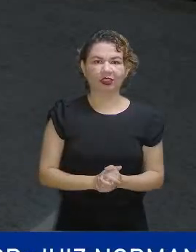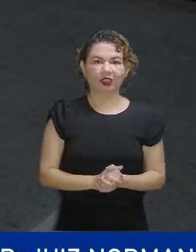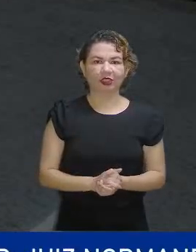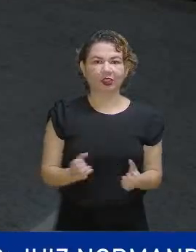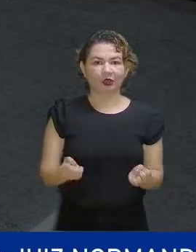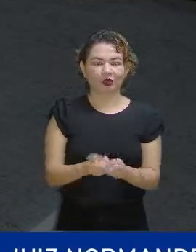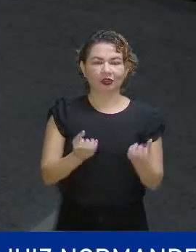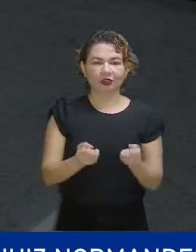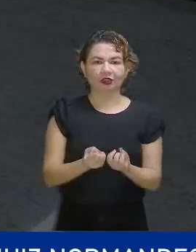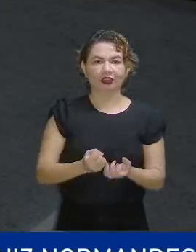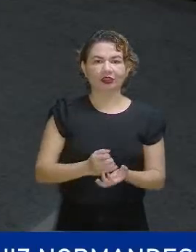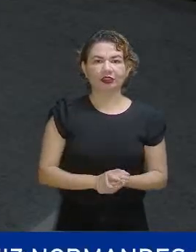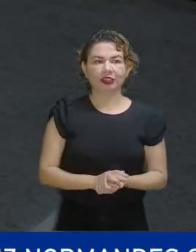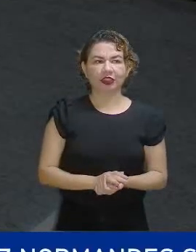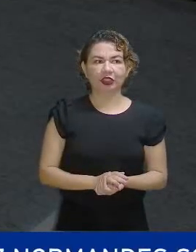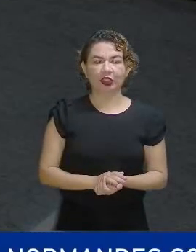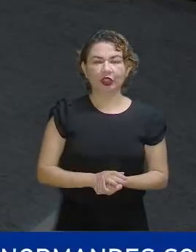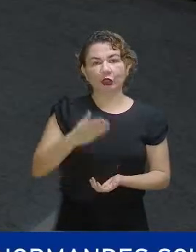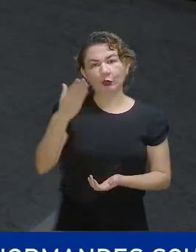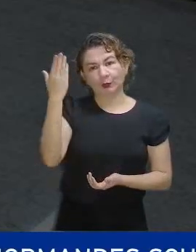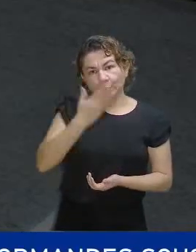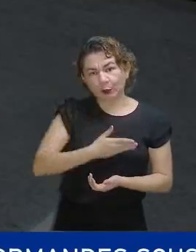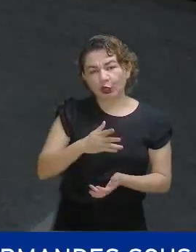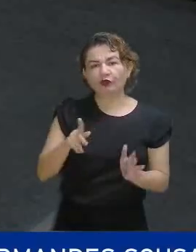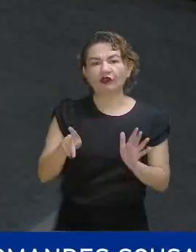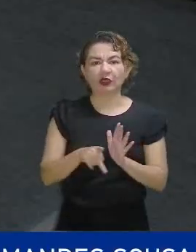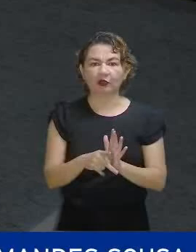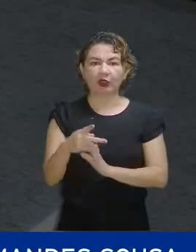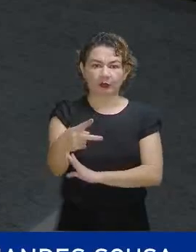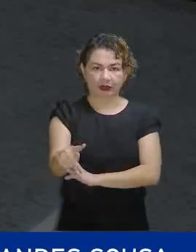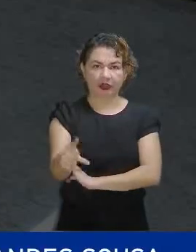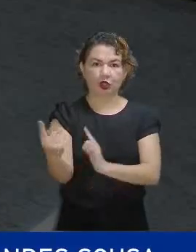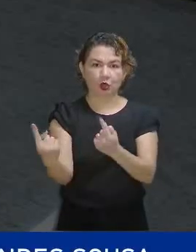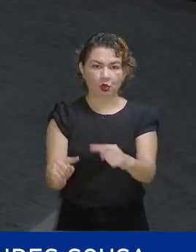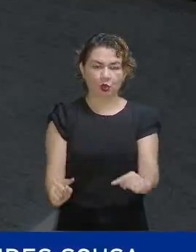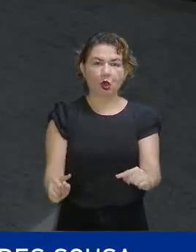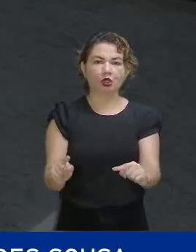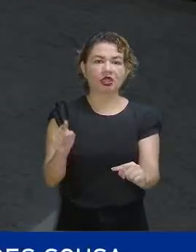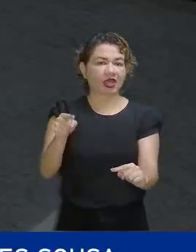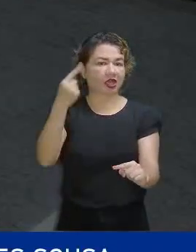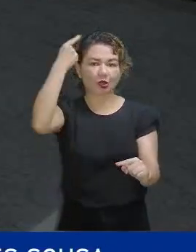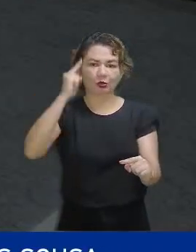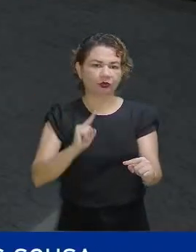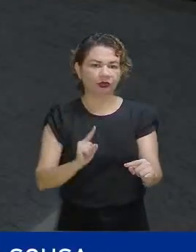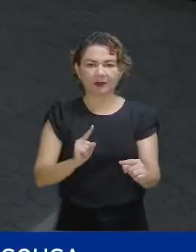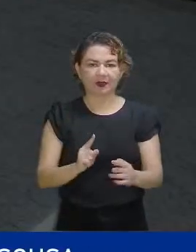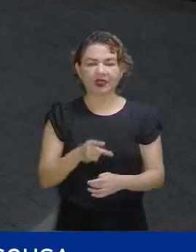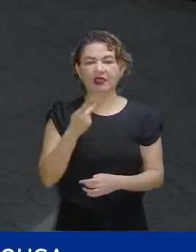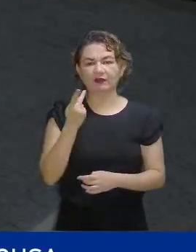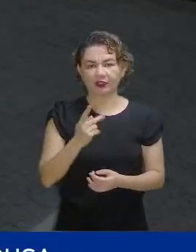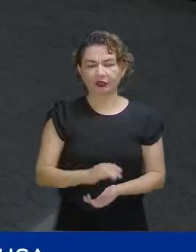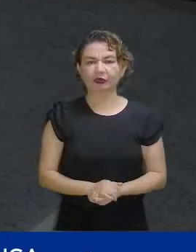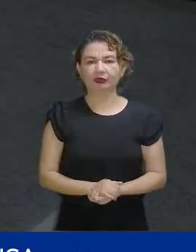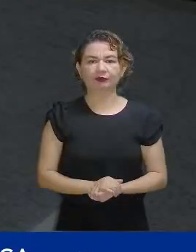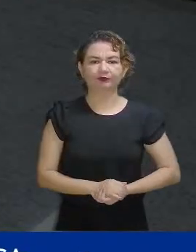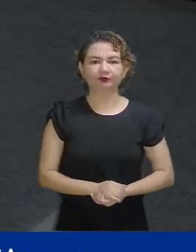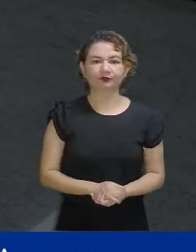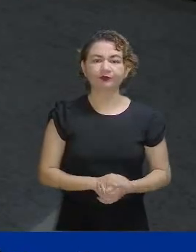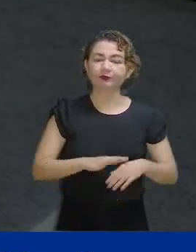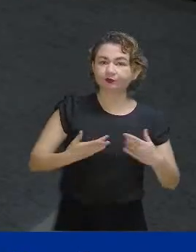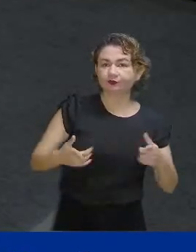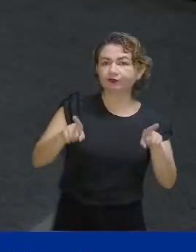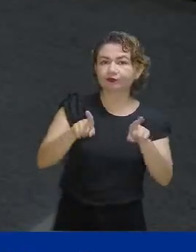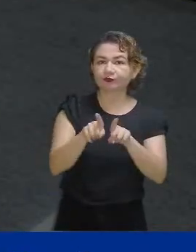prova contra si, sendo certo, conforme declaração do próprio policial, que tal advertência não foi prestada.